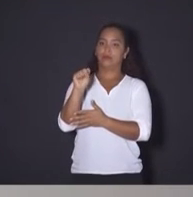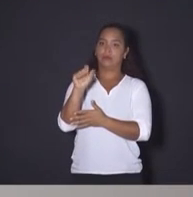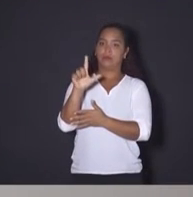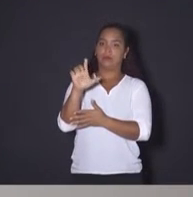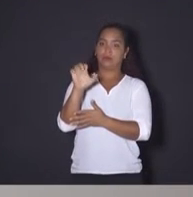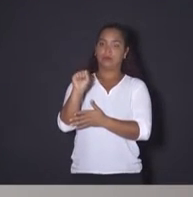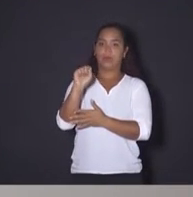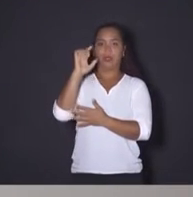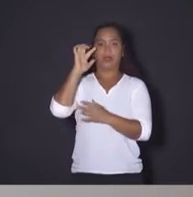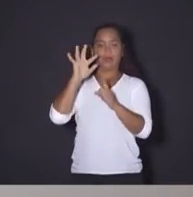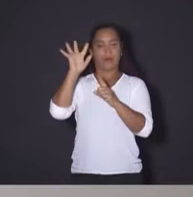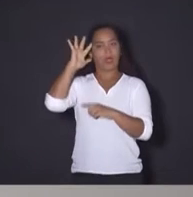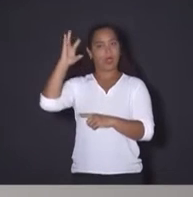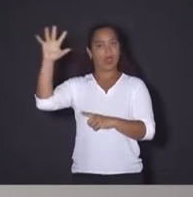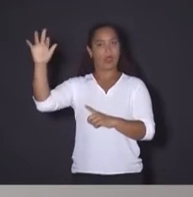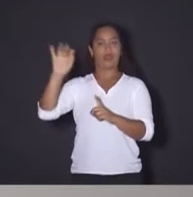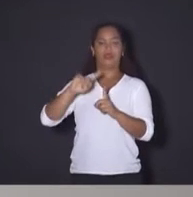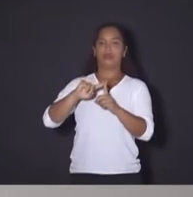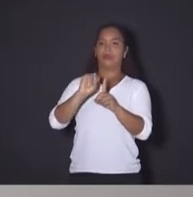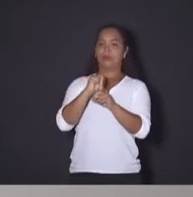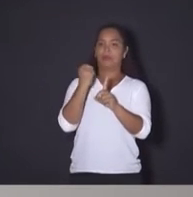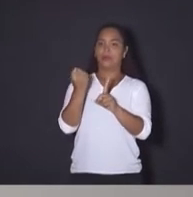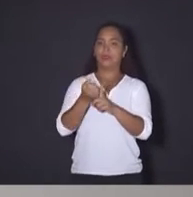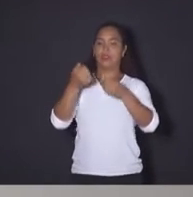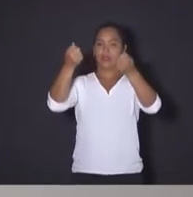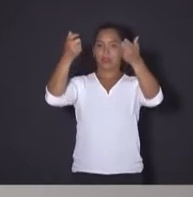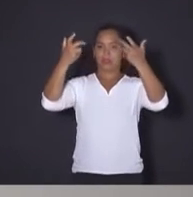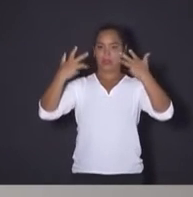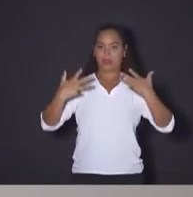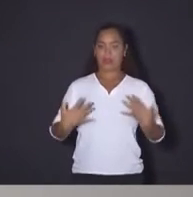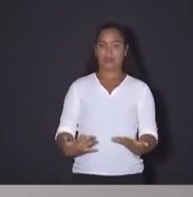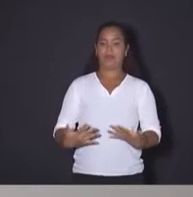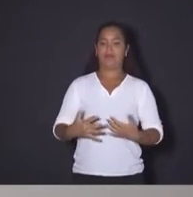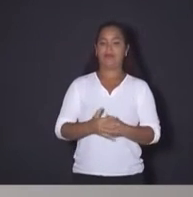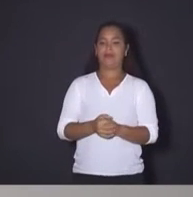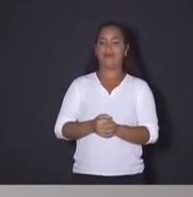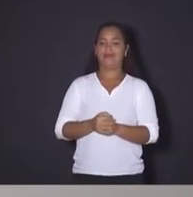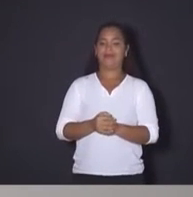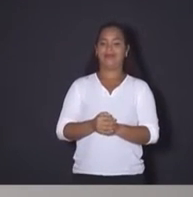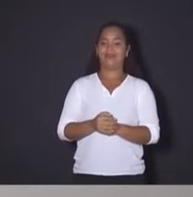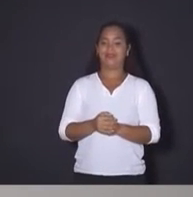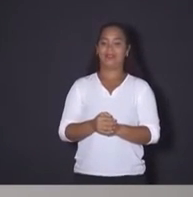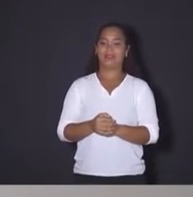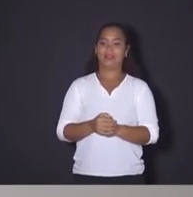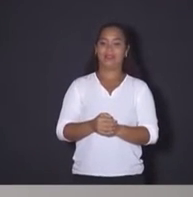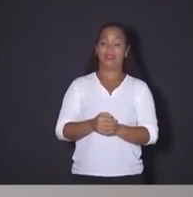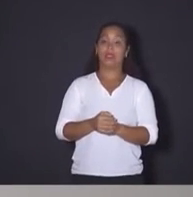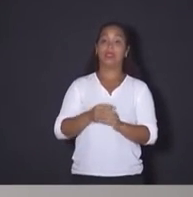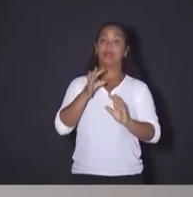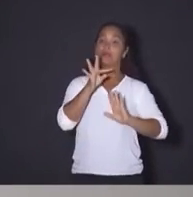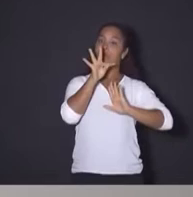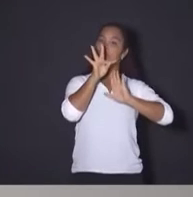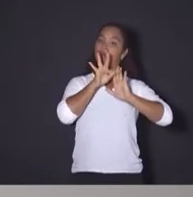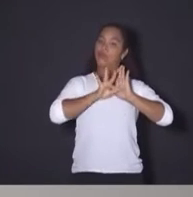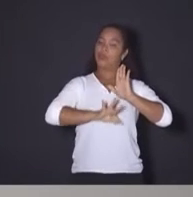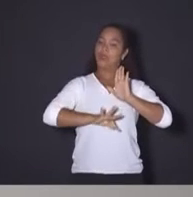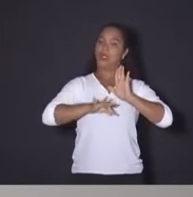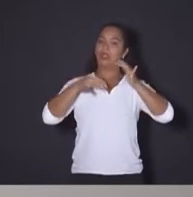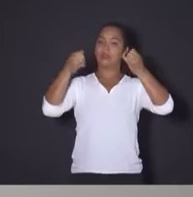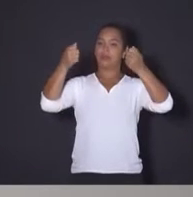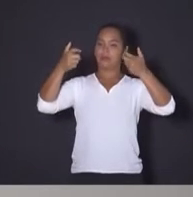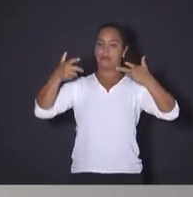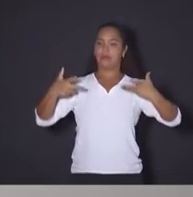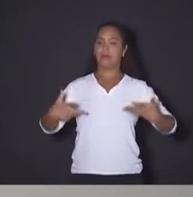pensadora que falou pra gente de americana idades e num texto clássico intitulado